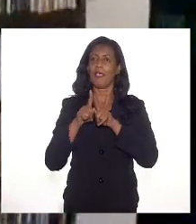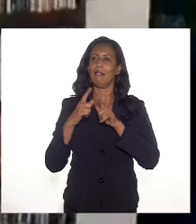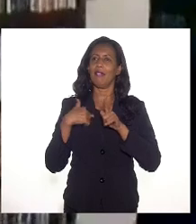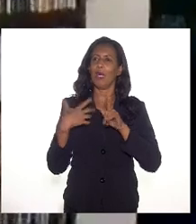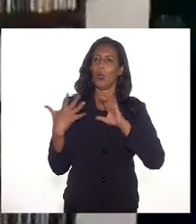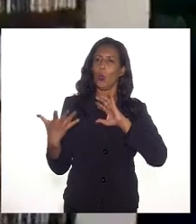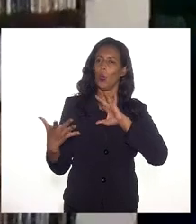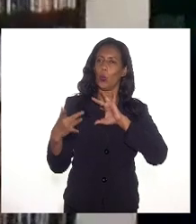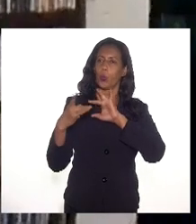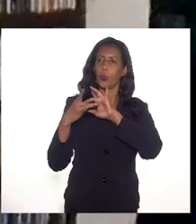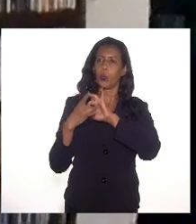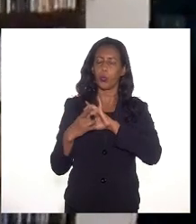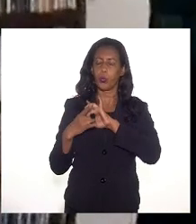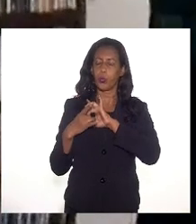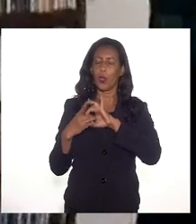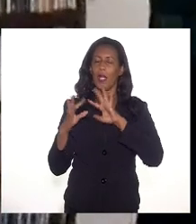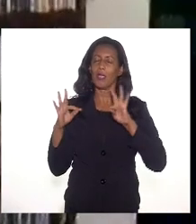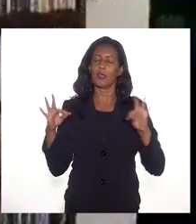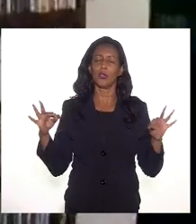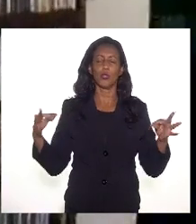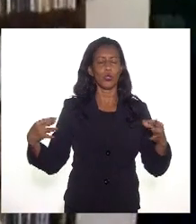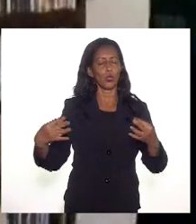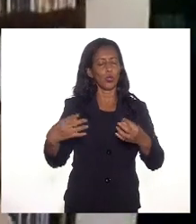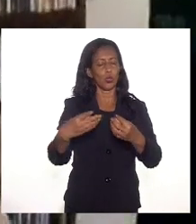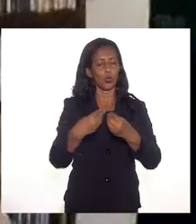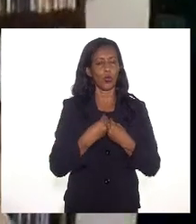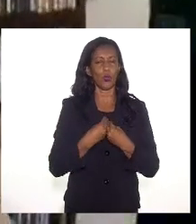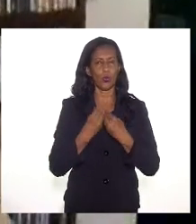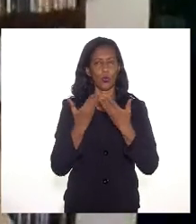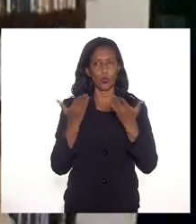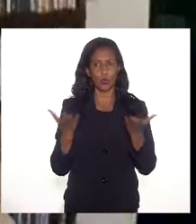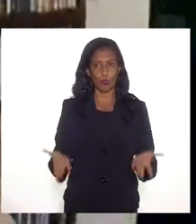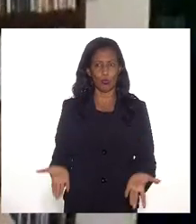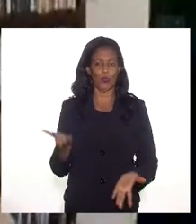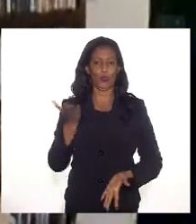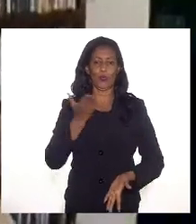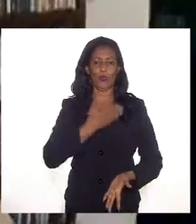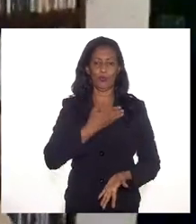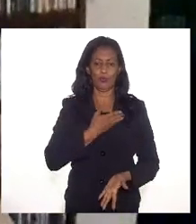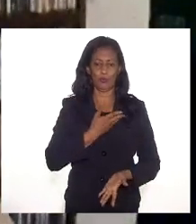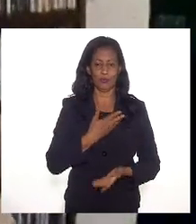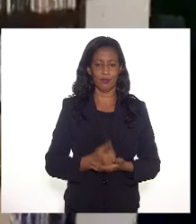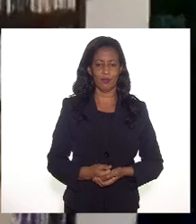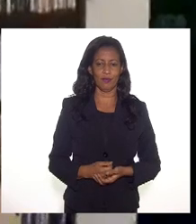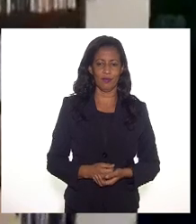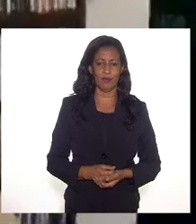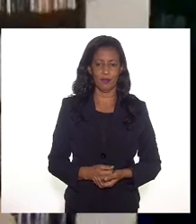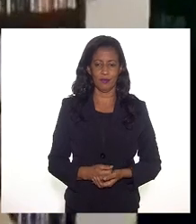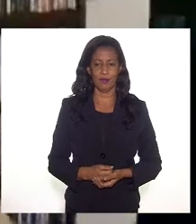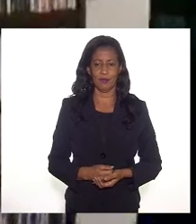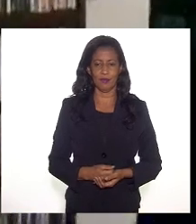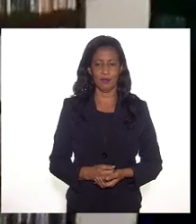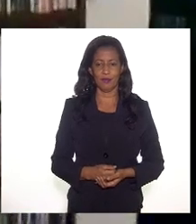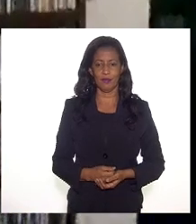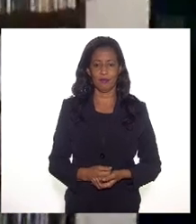a todos os colegas que